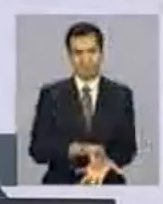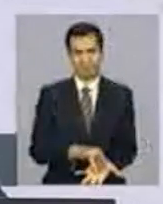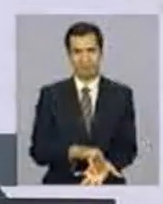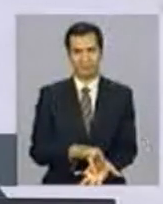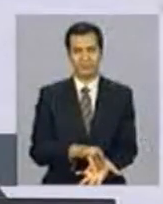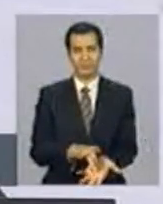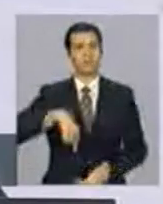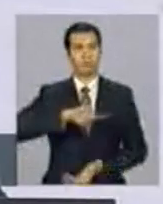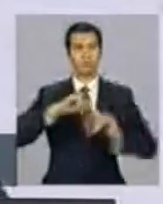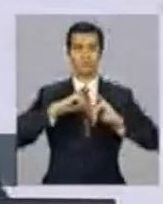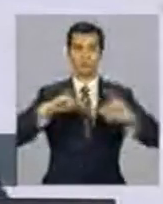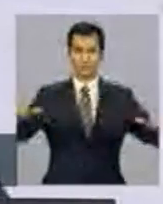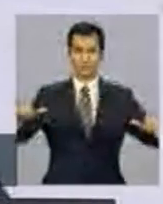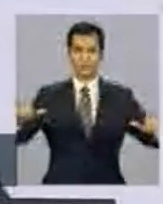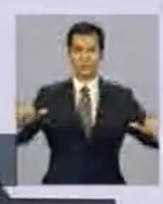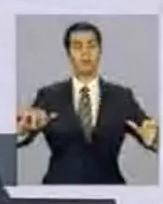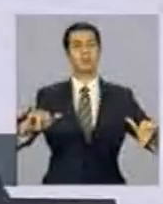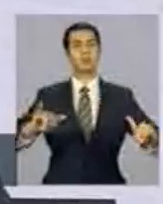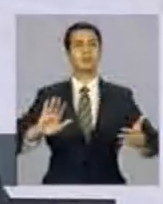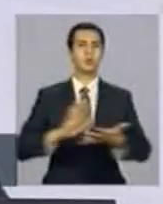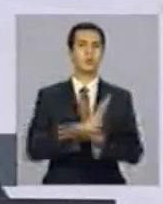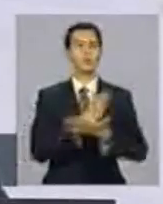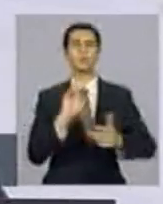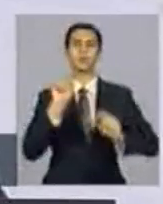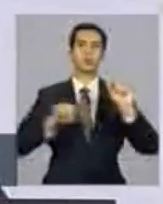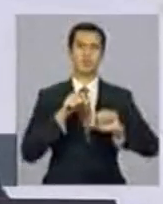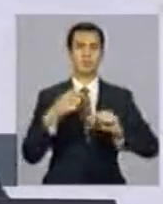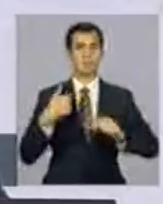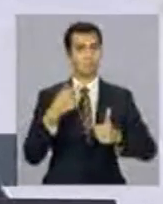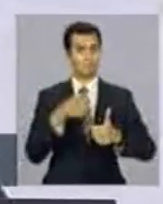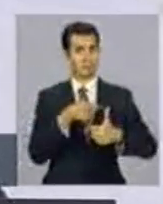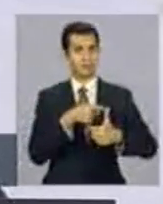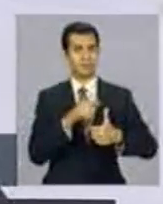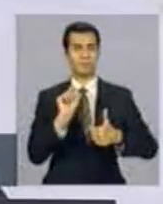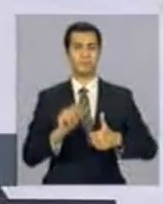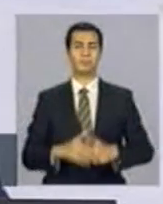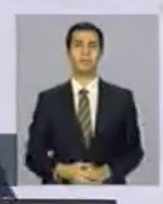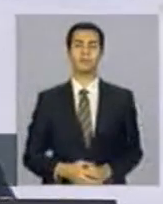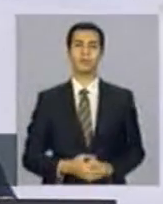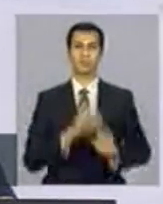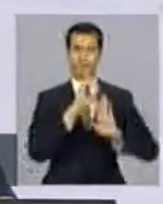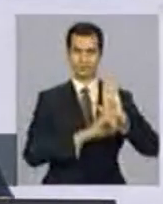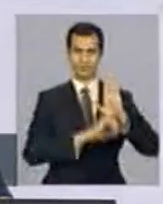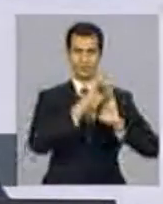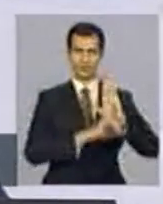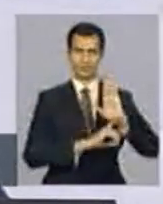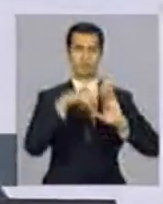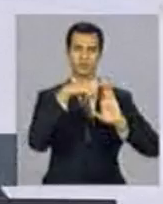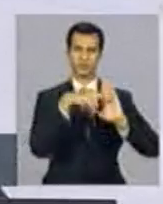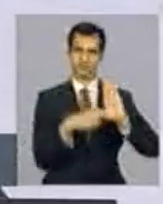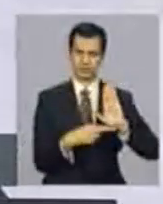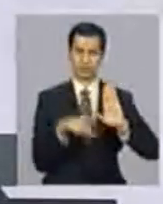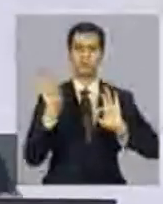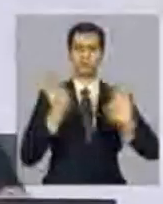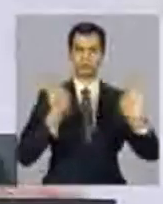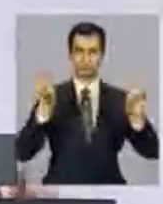aqui anunciando algumas coisas que eu queria frisar. Primeiro, o decreto de regulamentação do Ciência